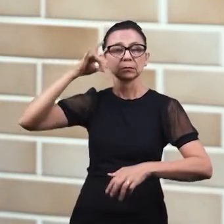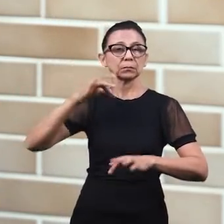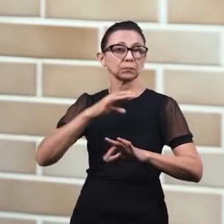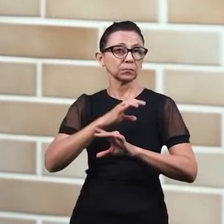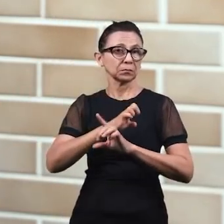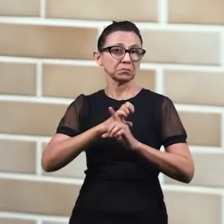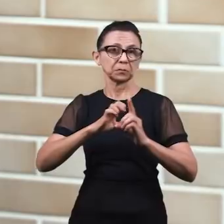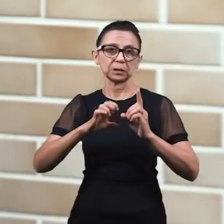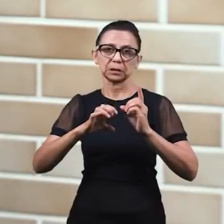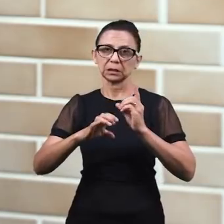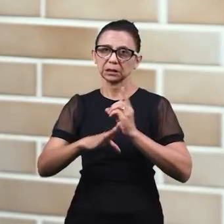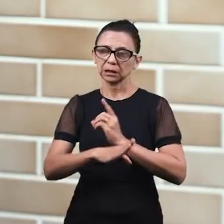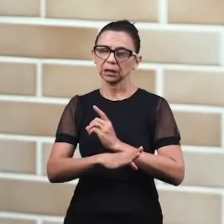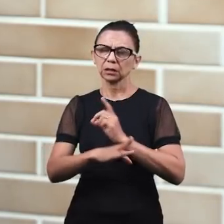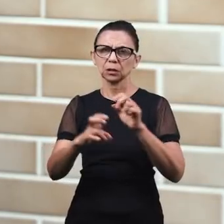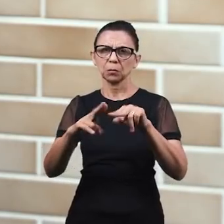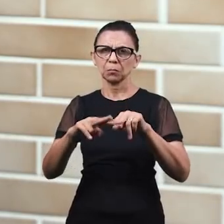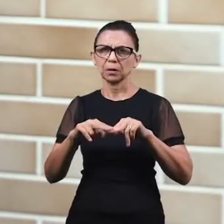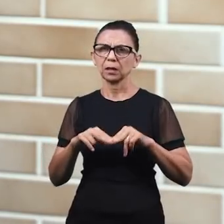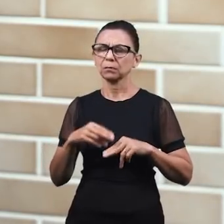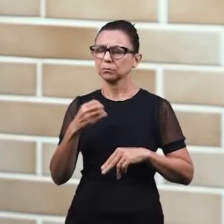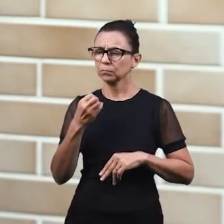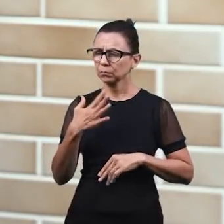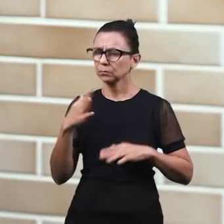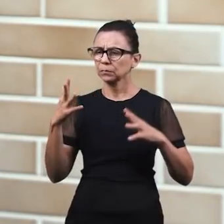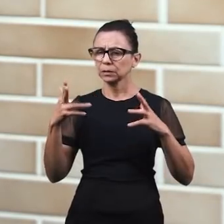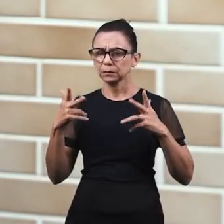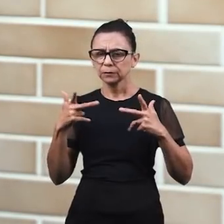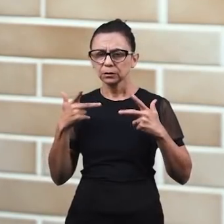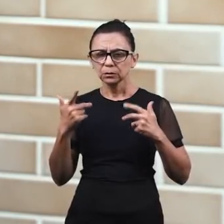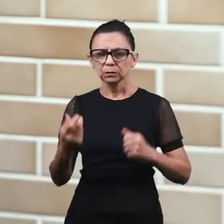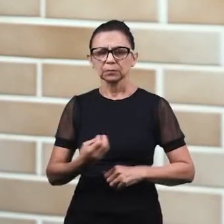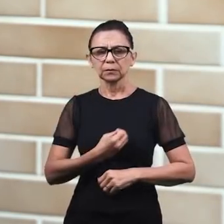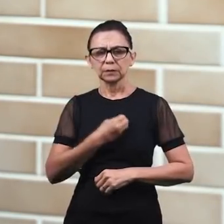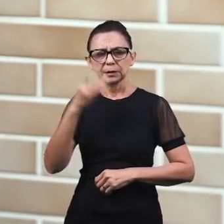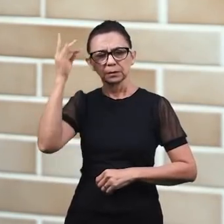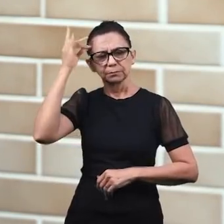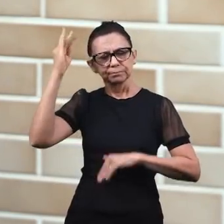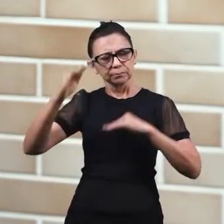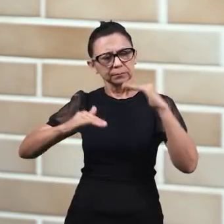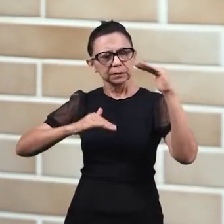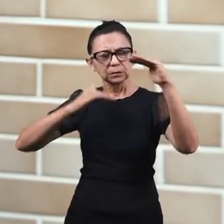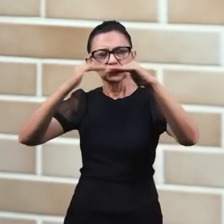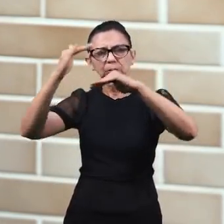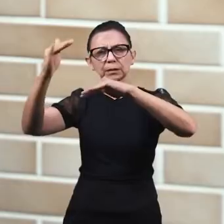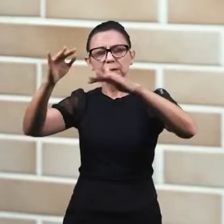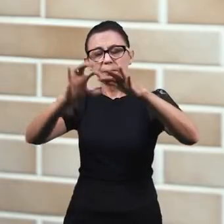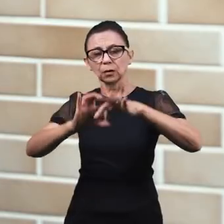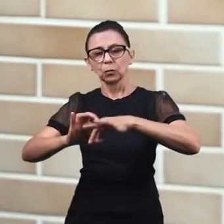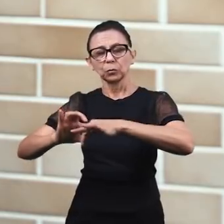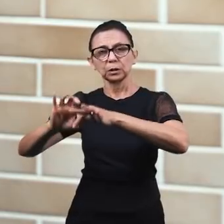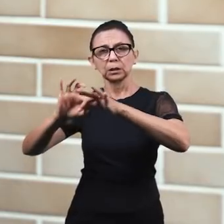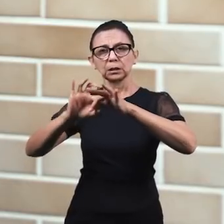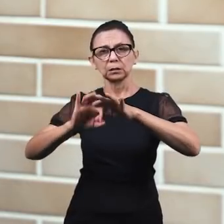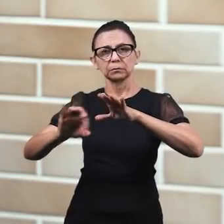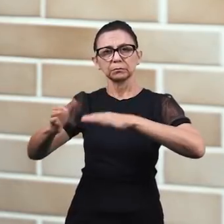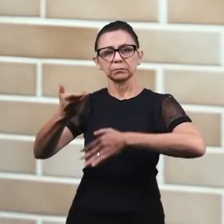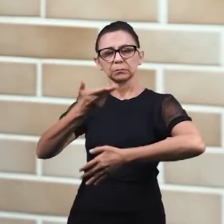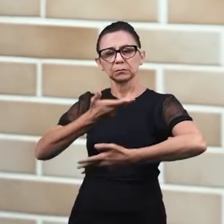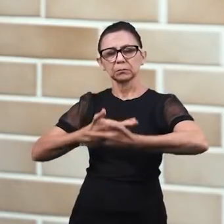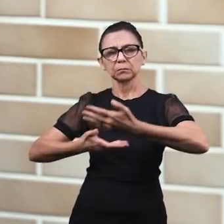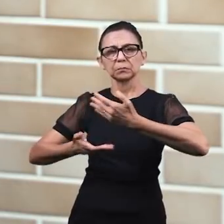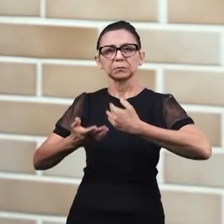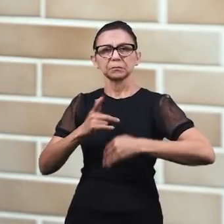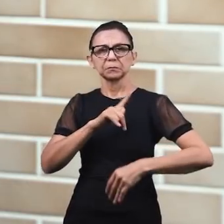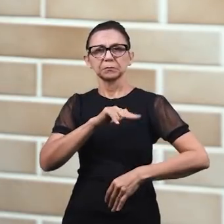E a Escola Bíblica Dominical tem sido um recurso maravilhoso para fortalecer esses laços espirituais